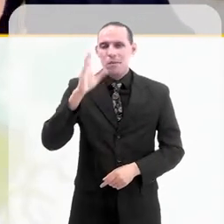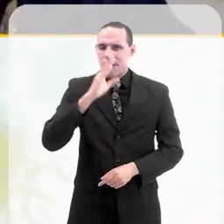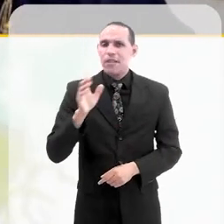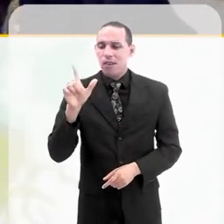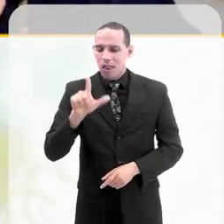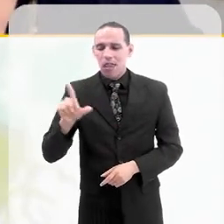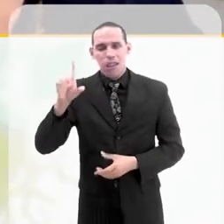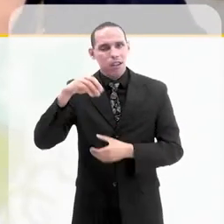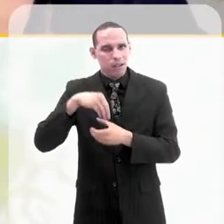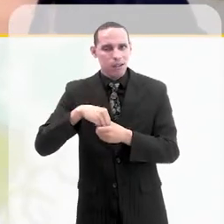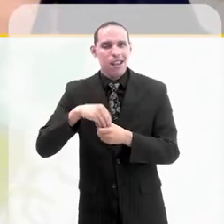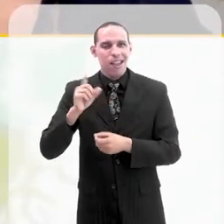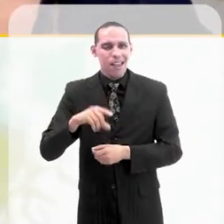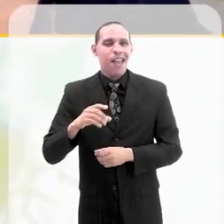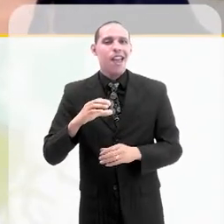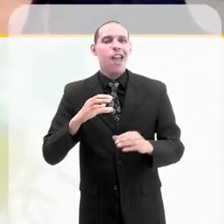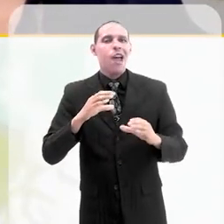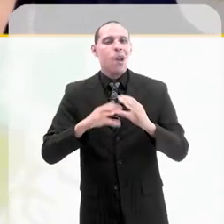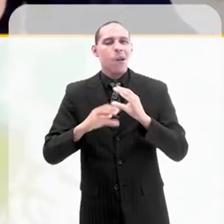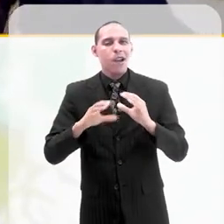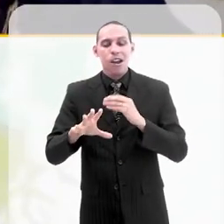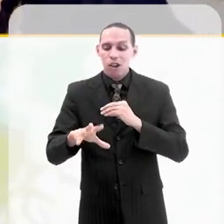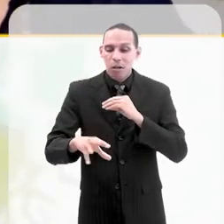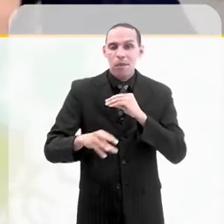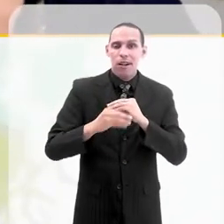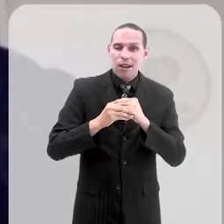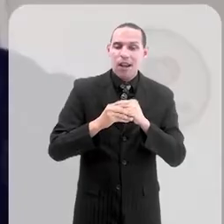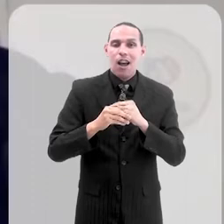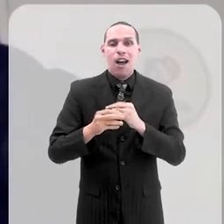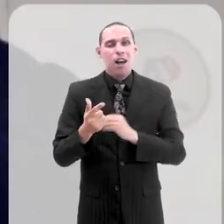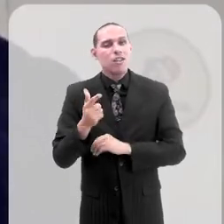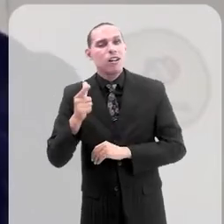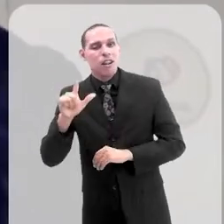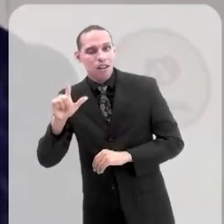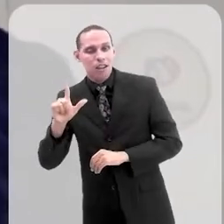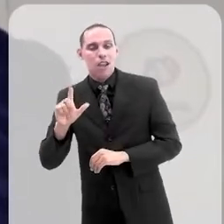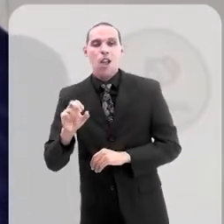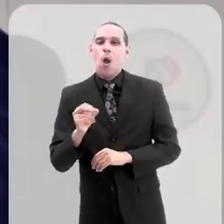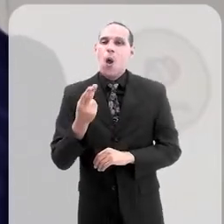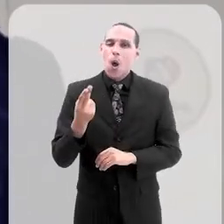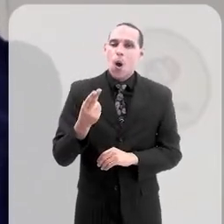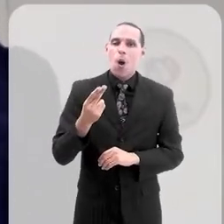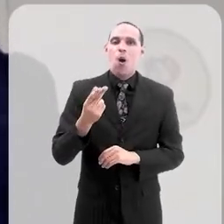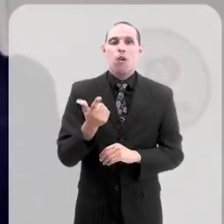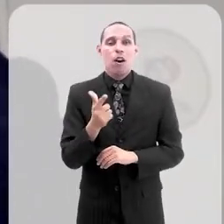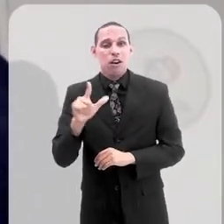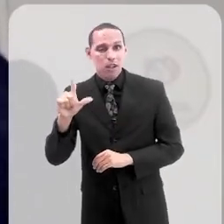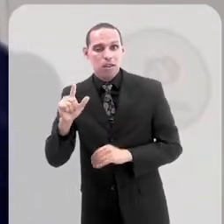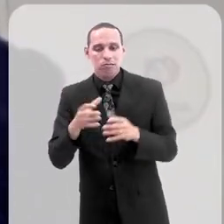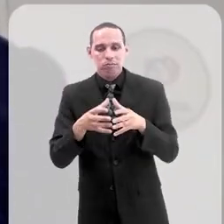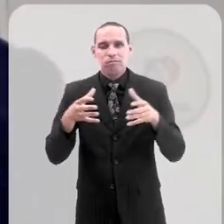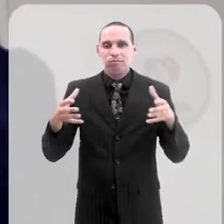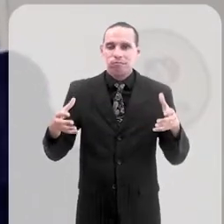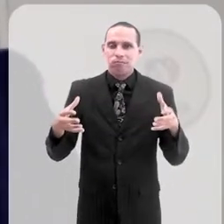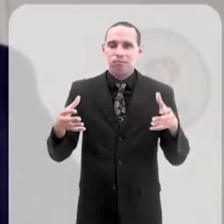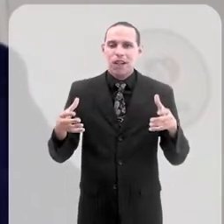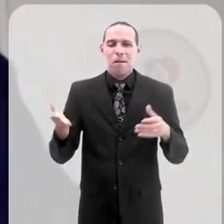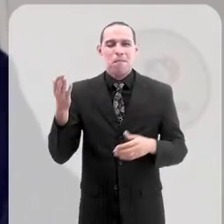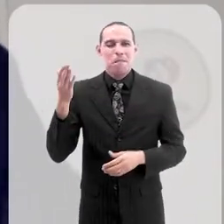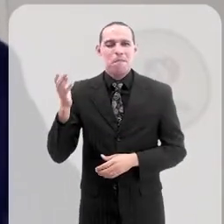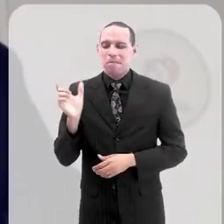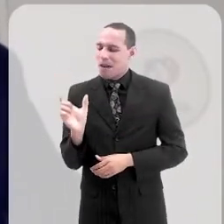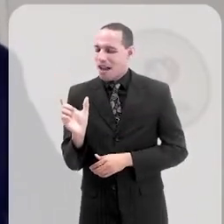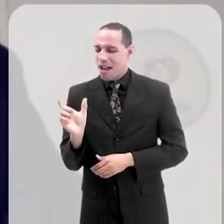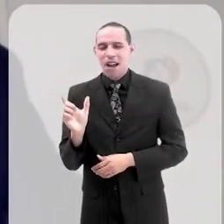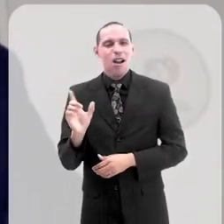literatura brasileira como comunicação suplementar e alternativa, como comunicação alternativa e aumentativa. No Brasil, nós